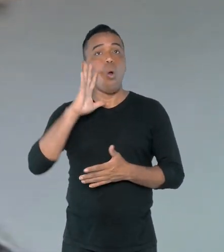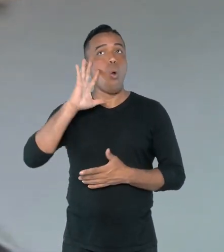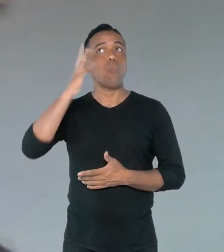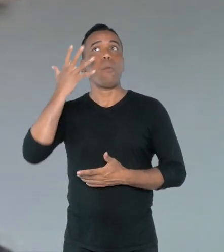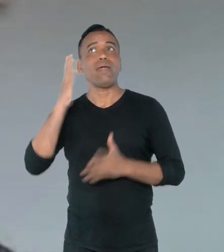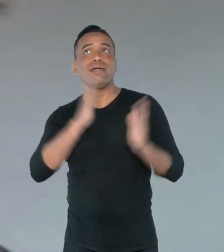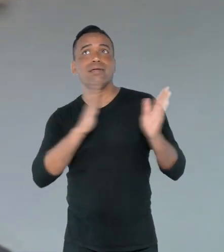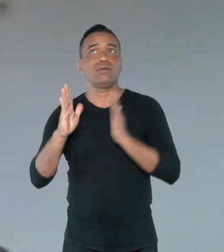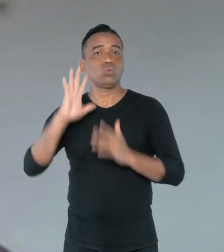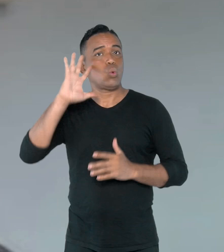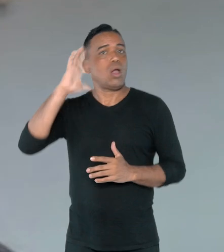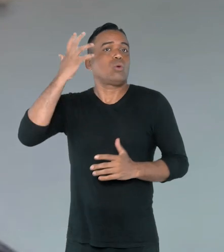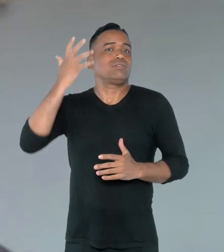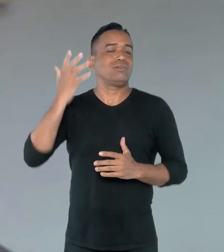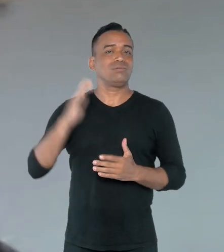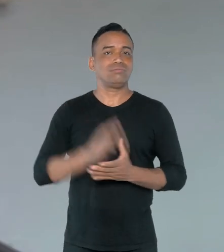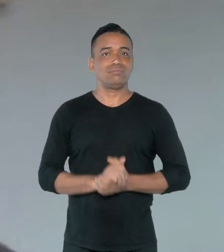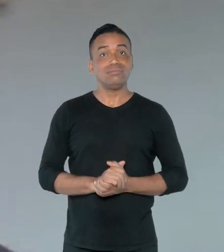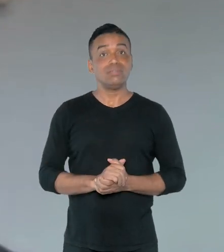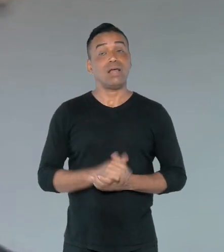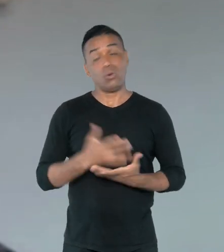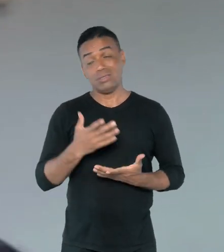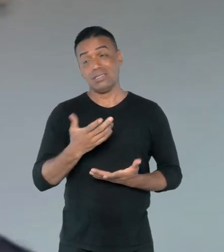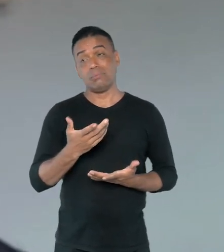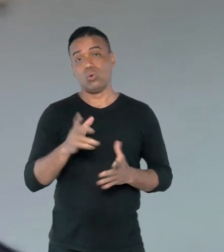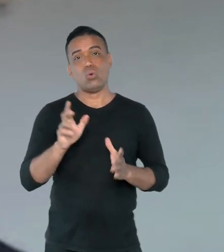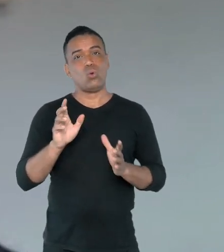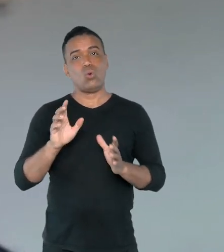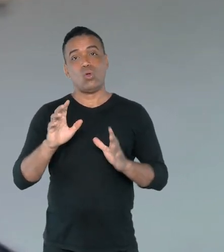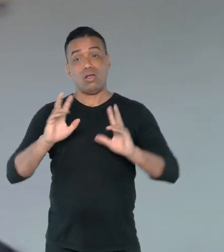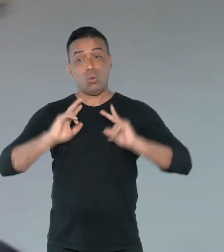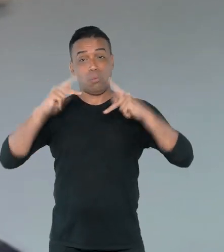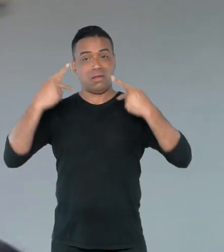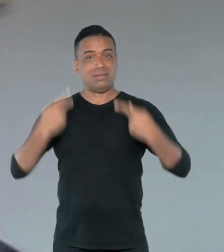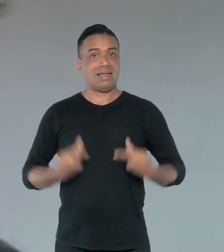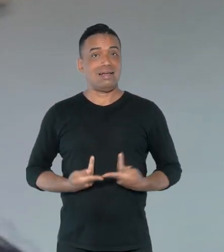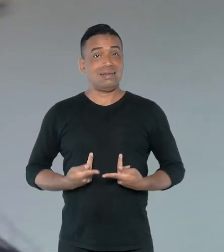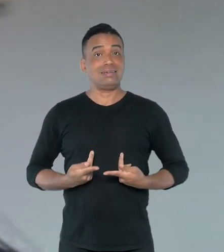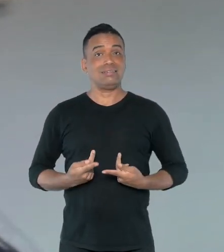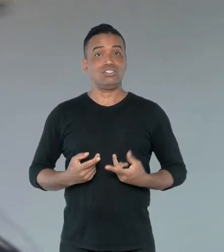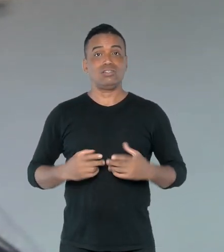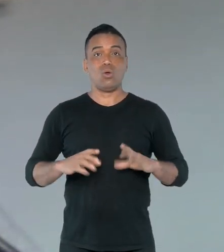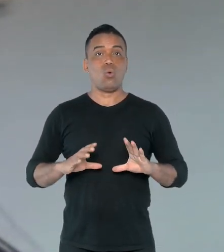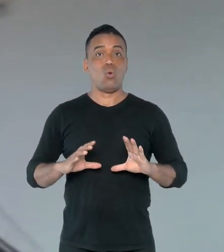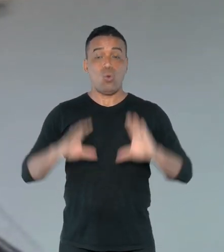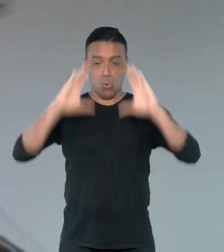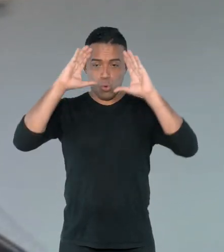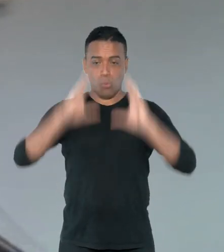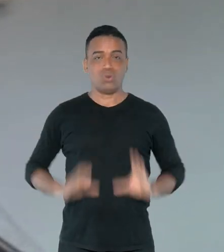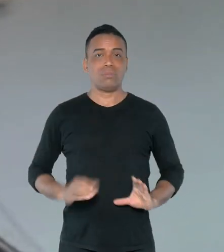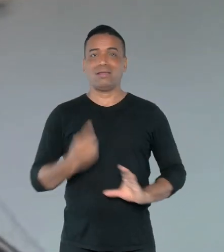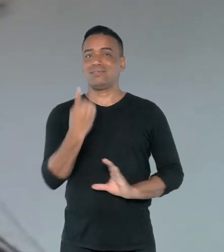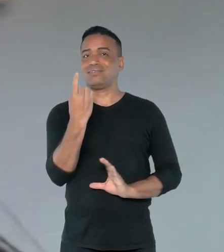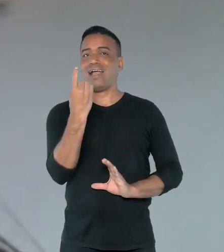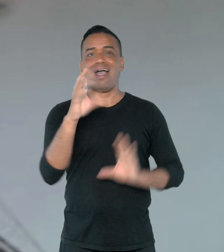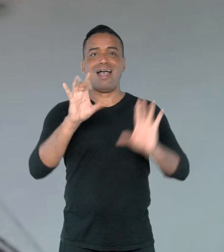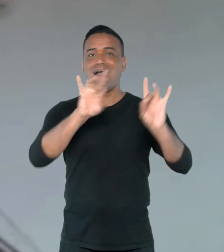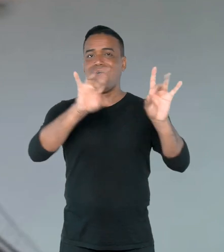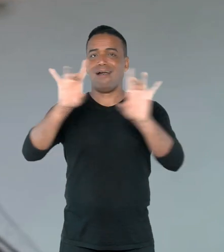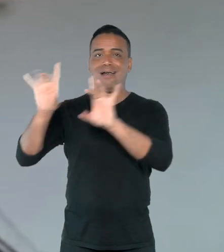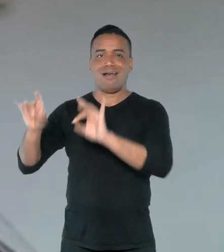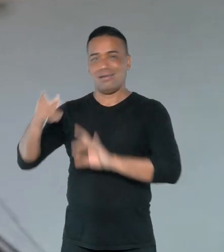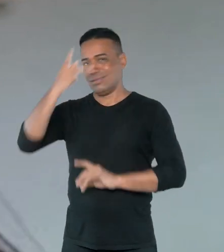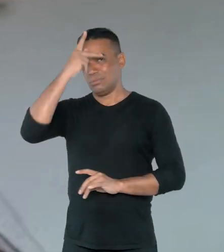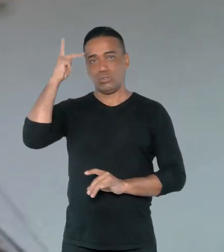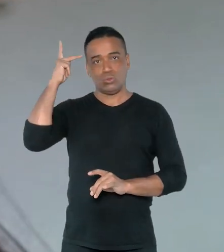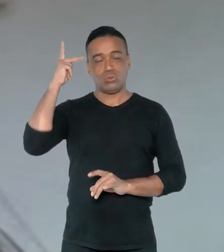que enquanto indivíduo, né, e a humanidade, a comunidade é um reflexo das ações individuais. Eu acredito que o